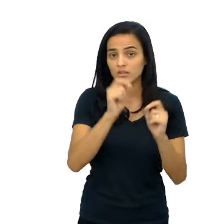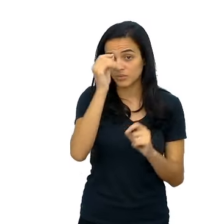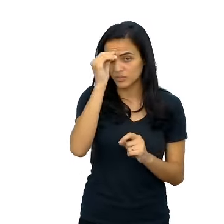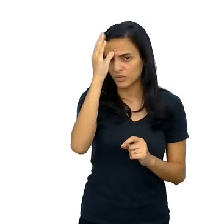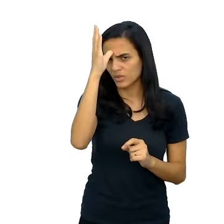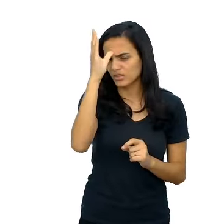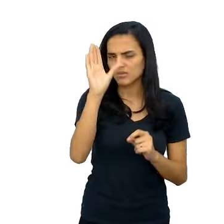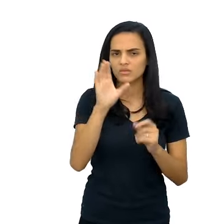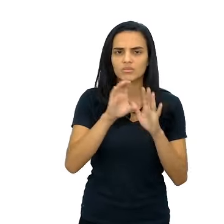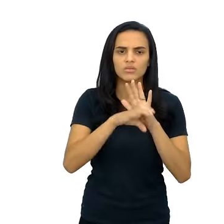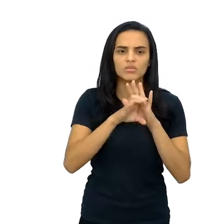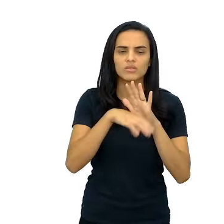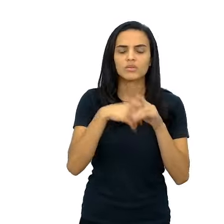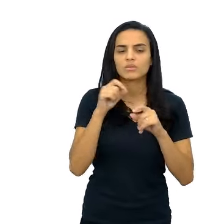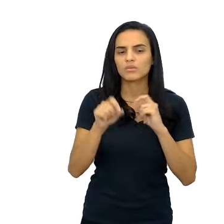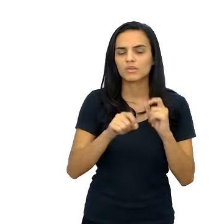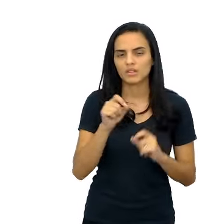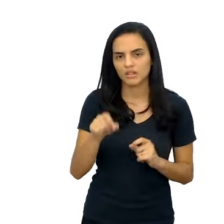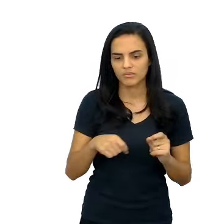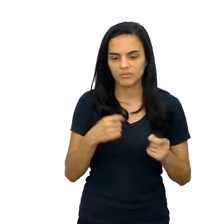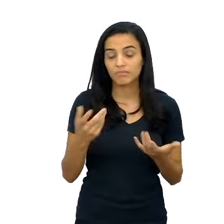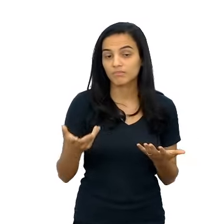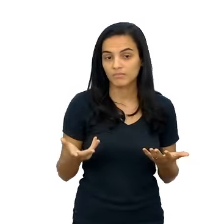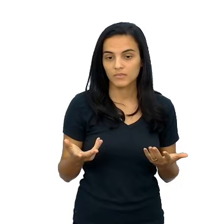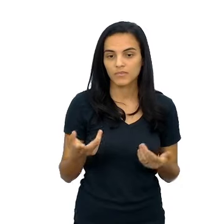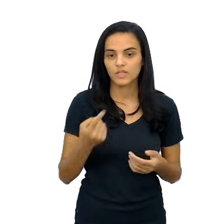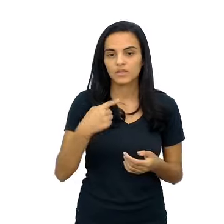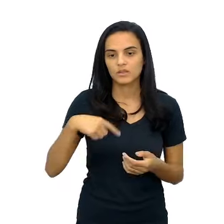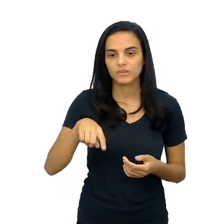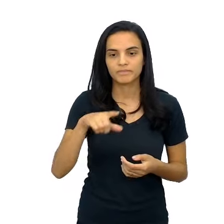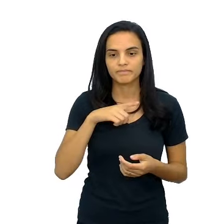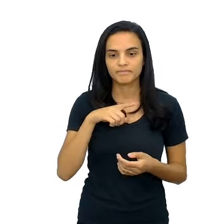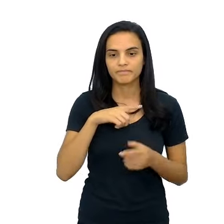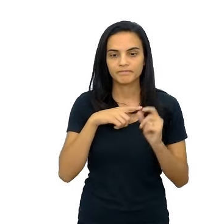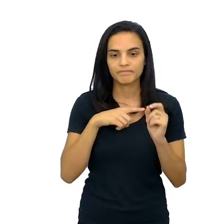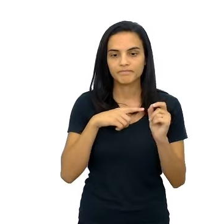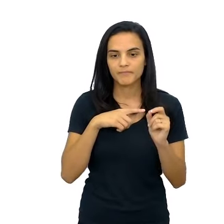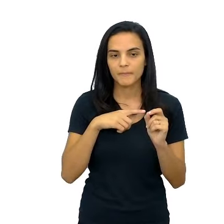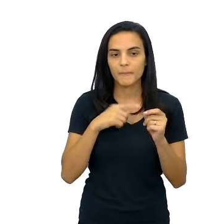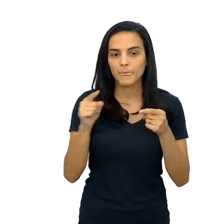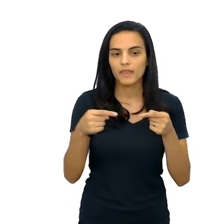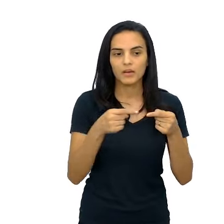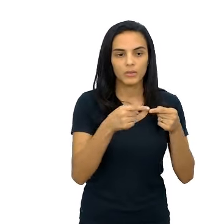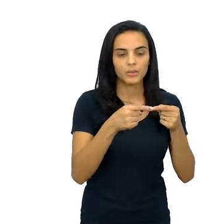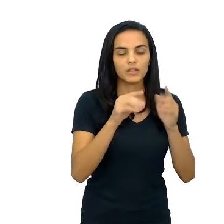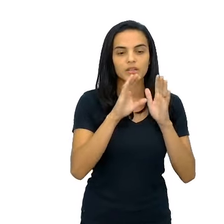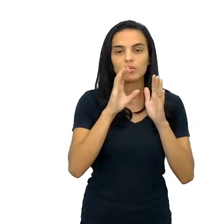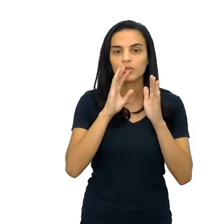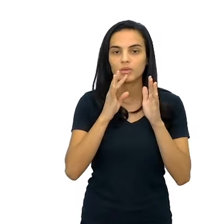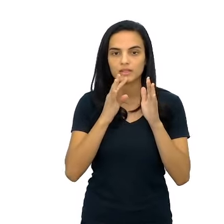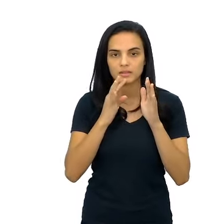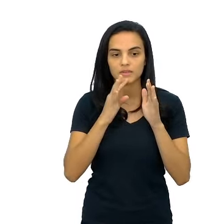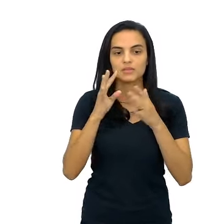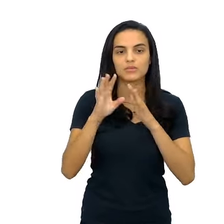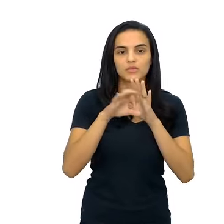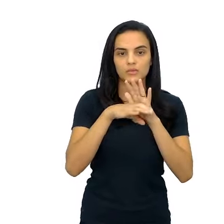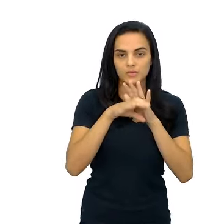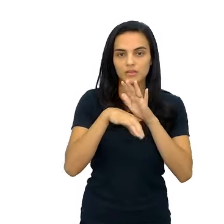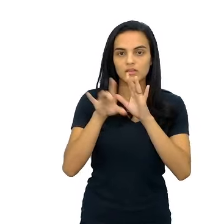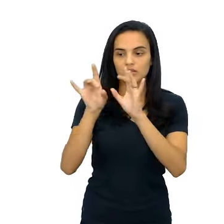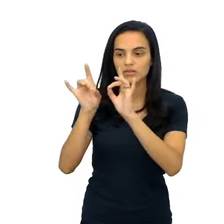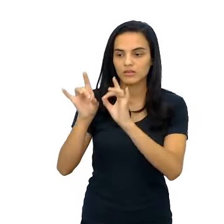conhecimento do conteúdo e do estudante? E aí a gente tem o seguinte, ele relaciona-se ao conhecimento do conteúdo no sentido